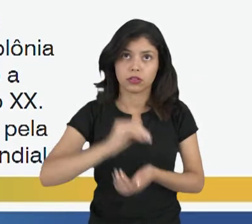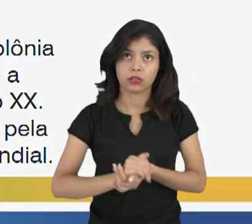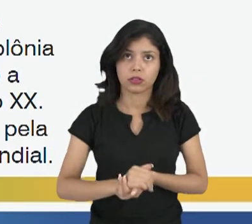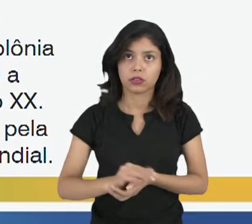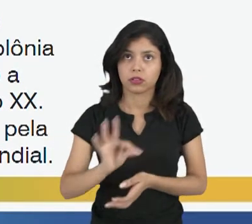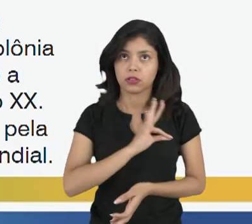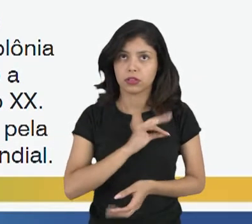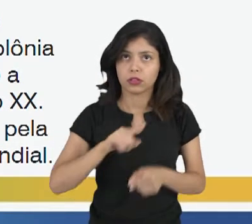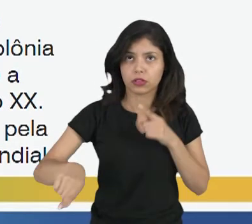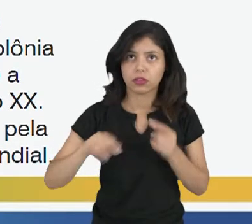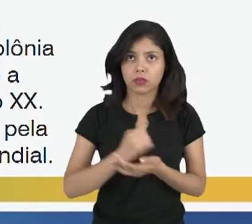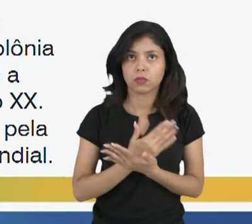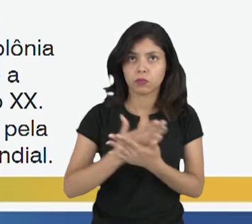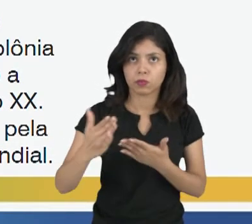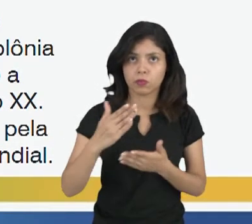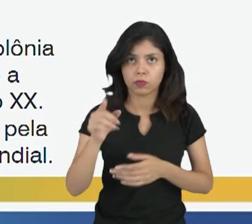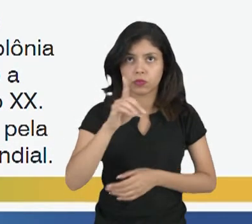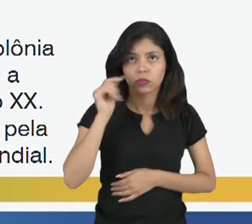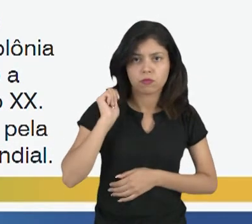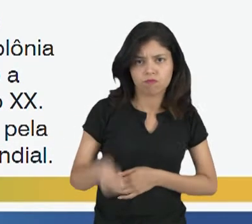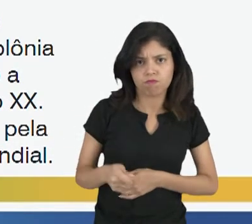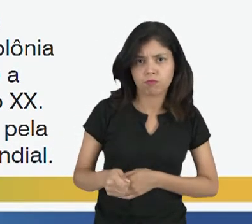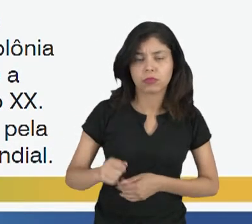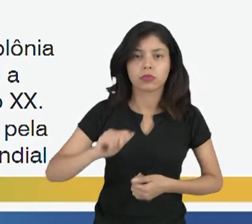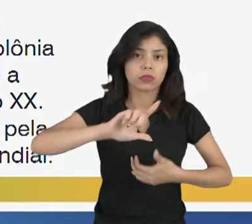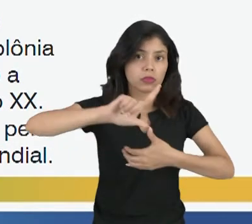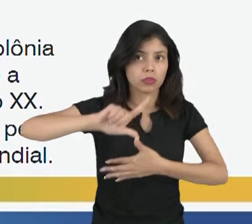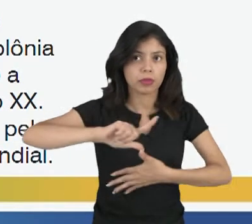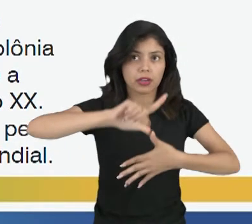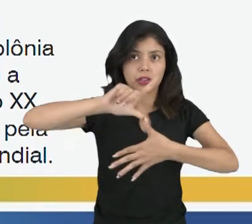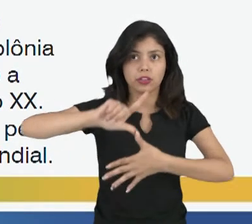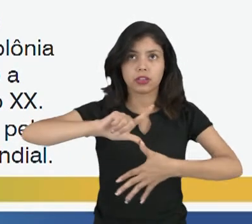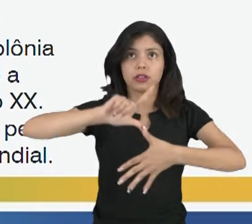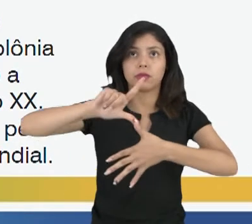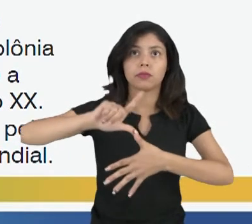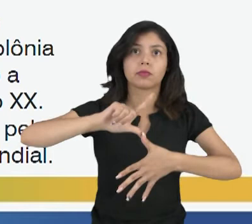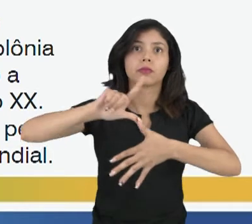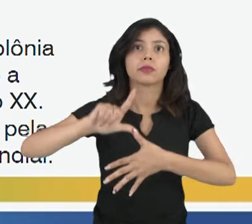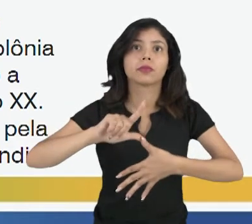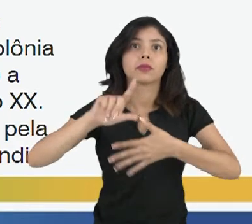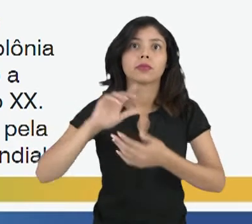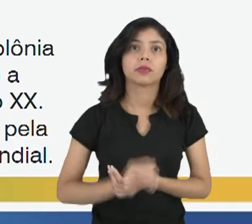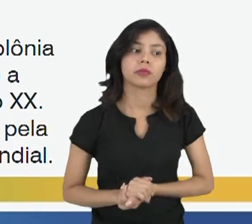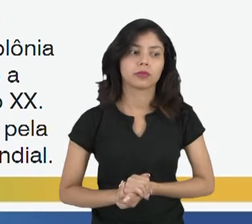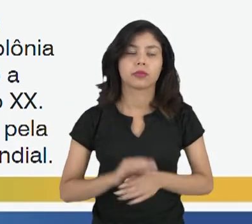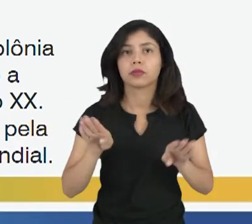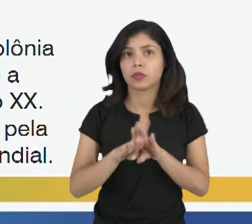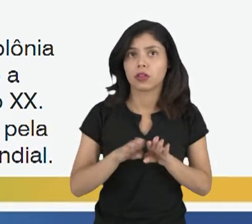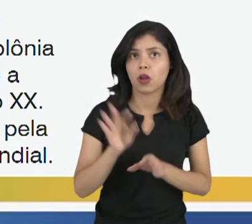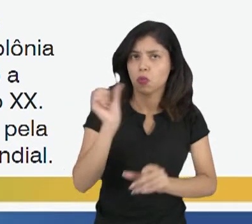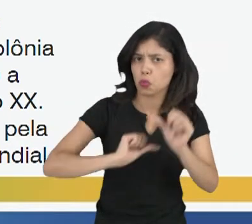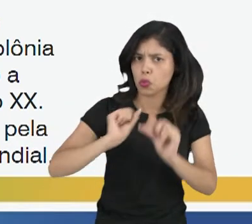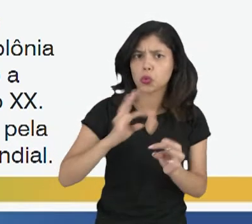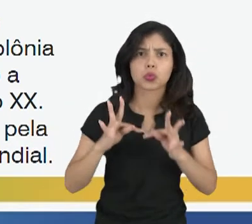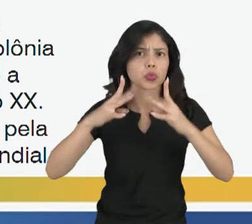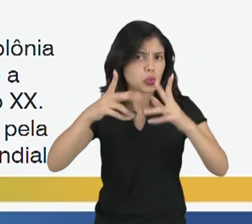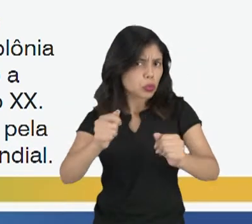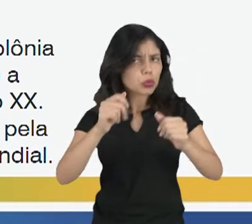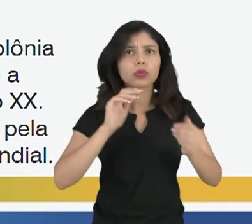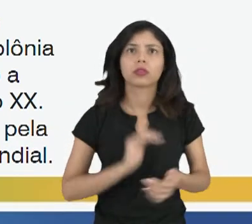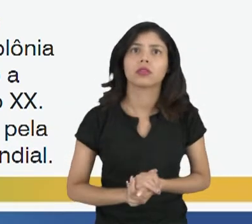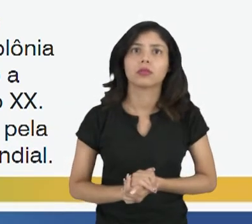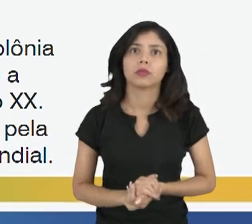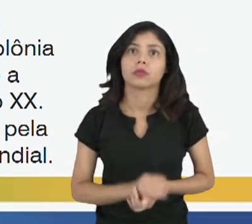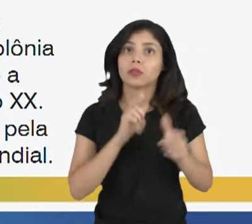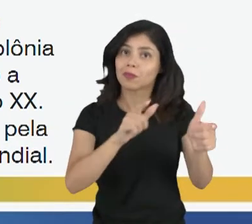golpes militares que iniciaram ciclos e ditaduras na América Latina e isso claro mudou toda uma configuração e a forma